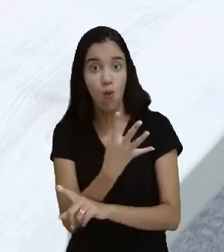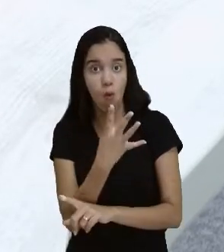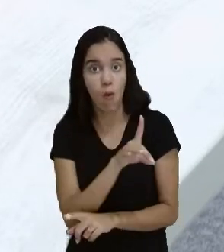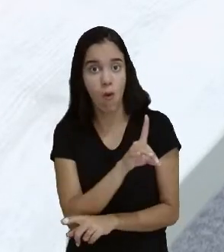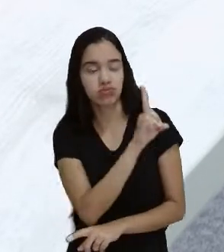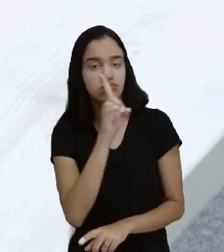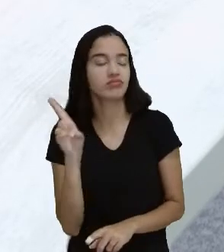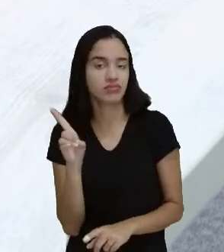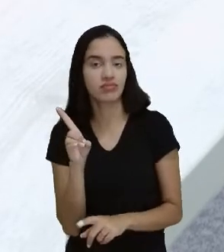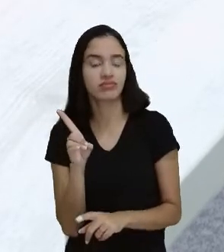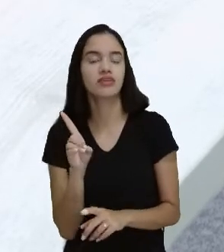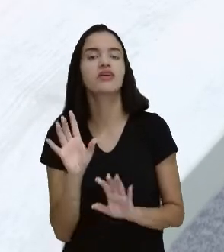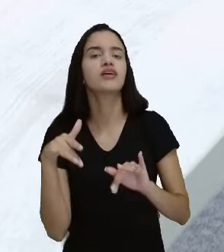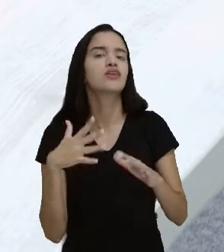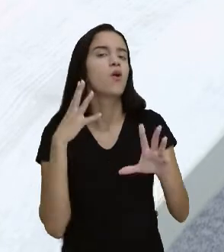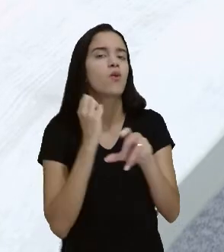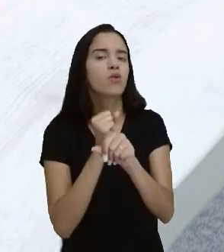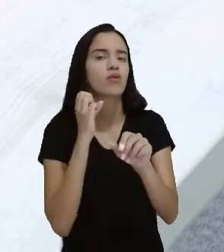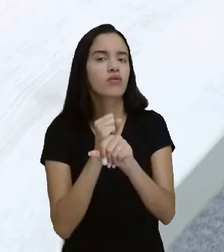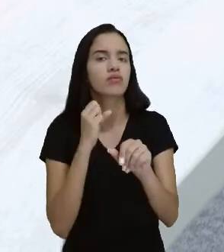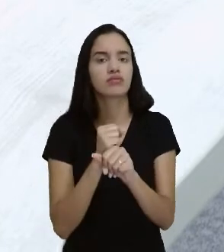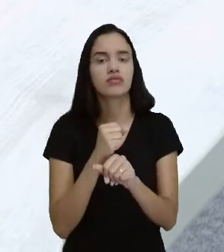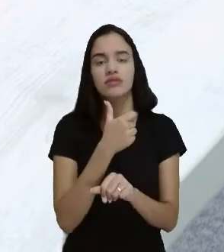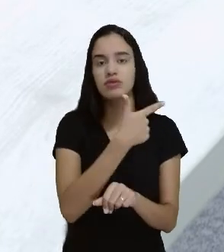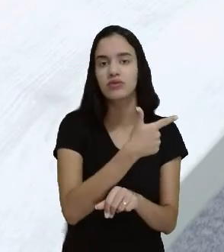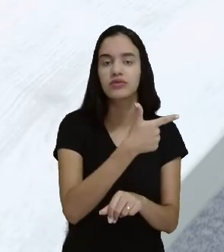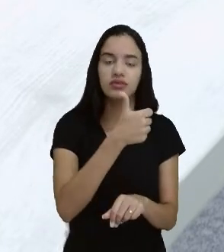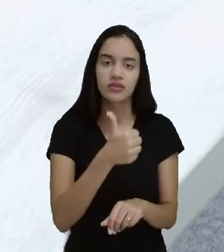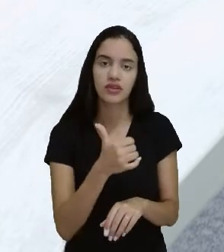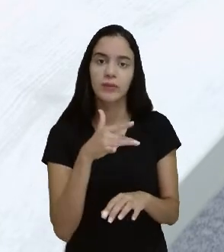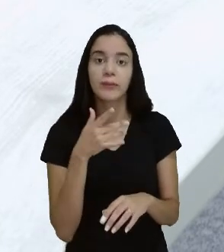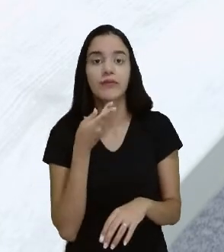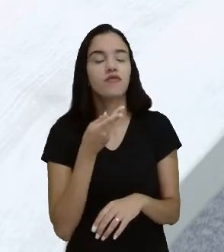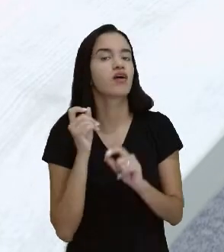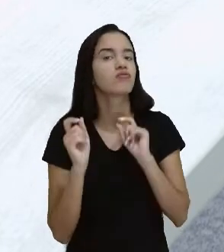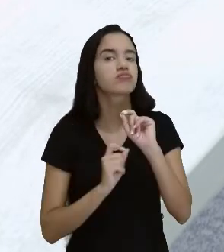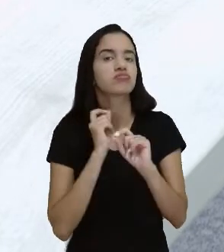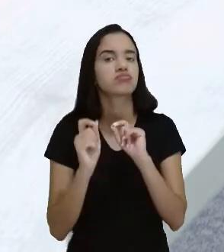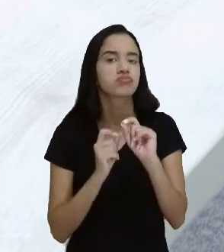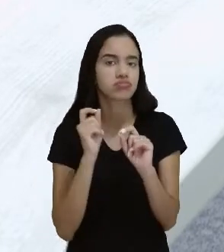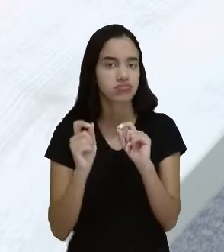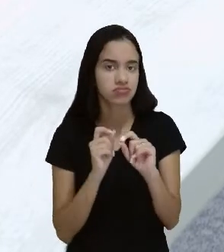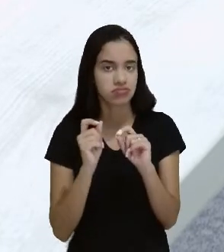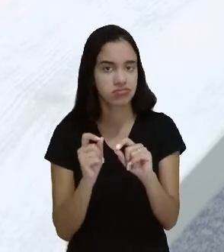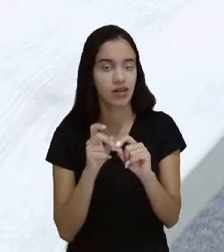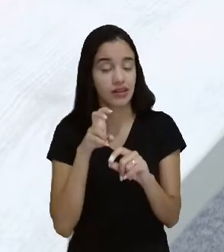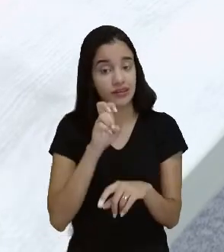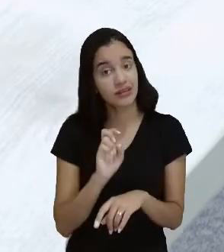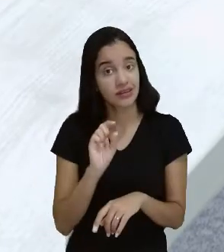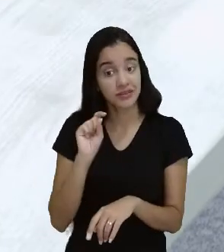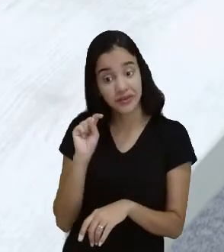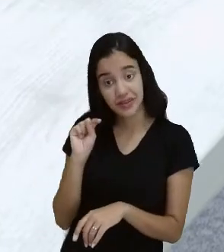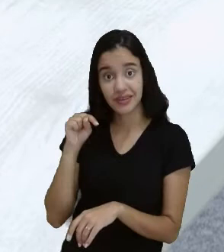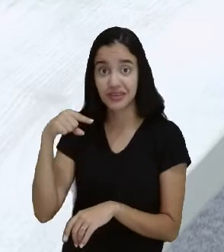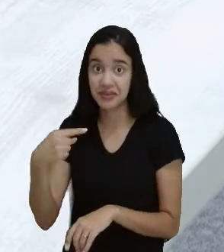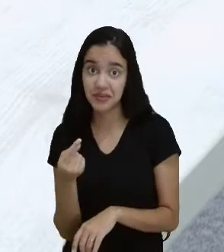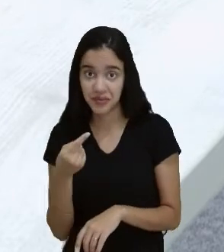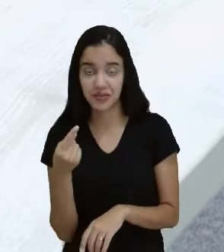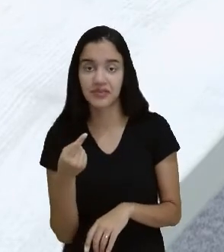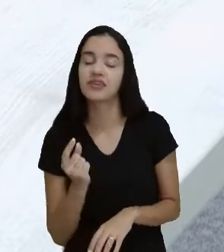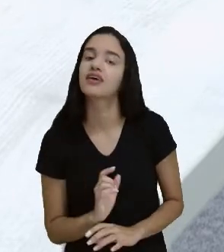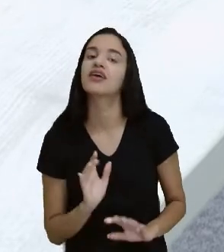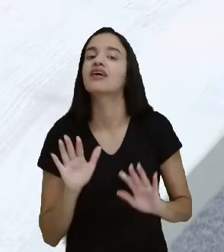né? Então, contando com 21. Porque ele fala assim, daqui a 5